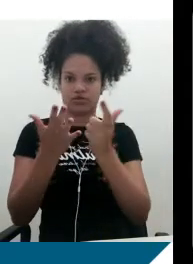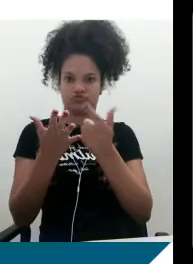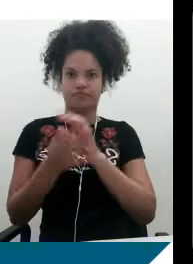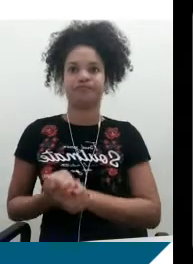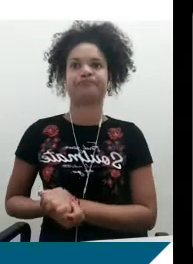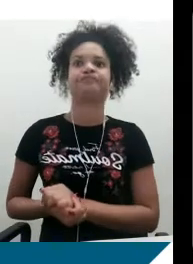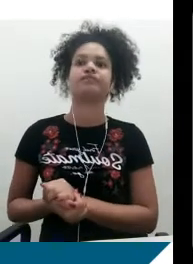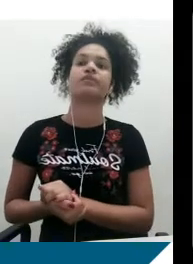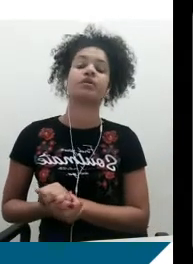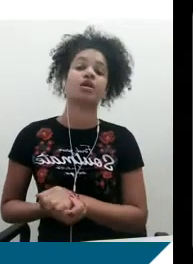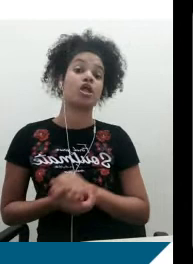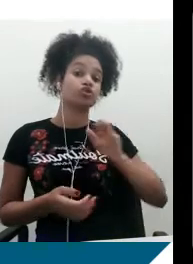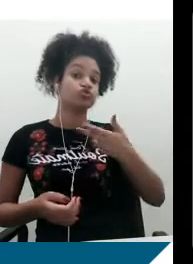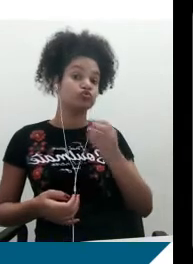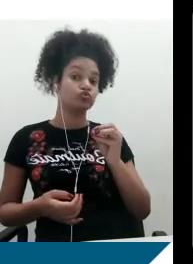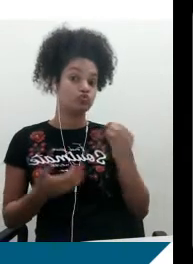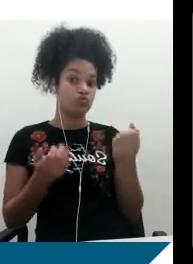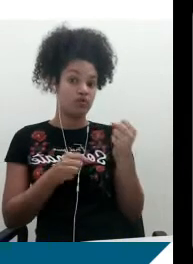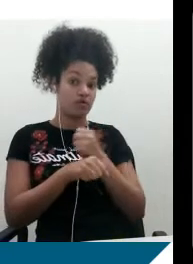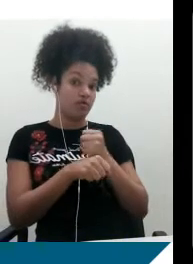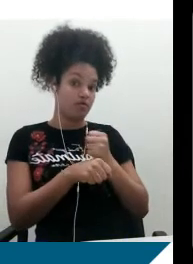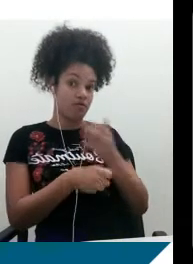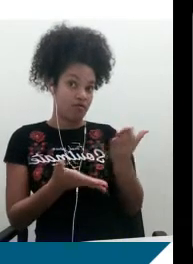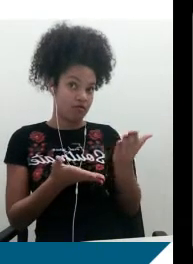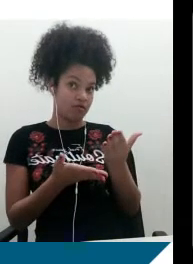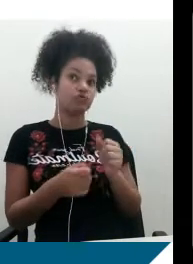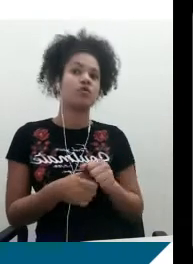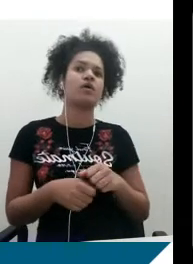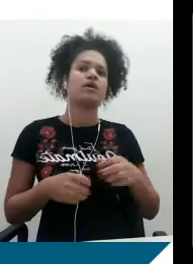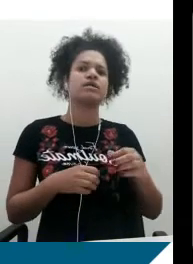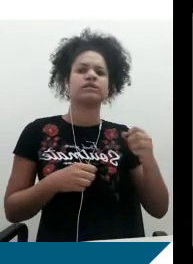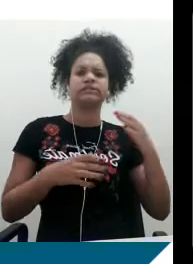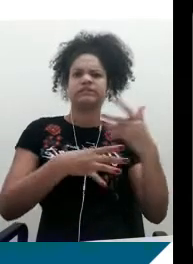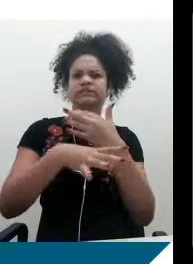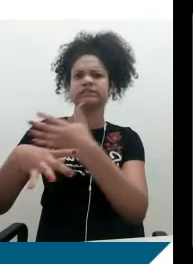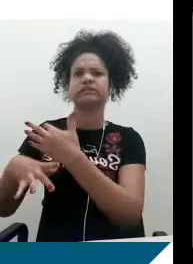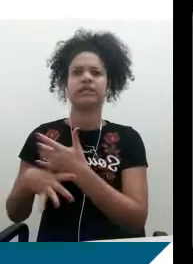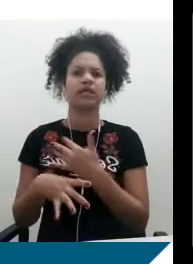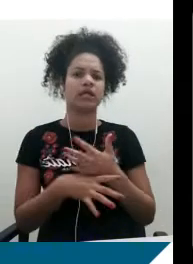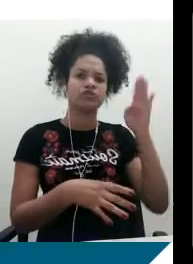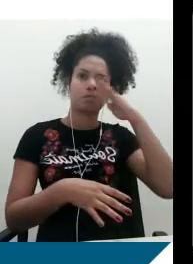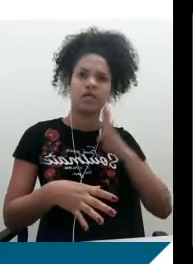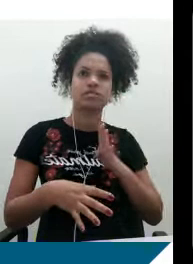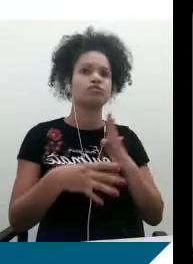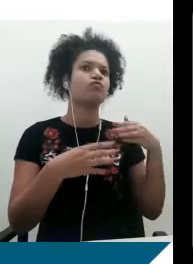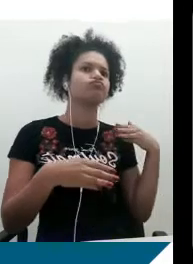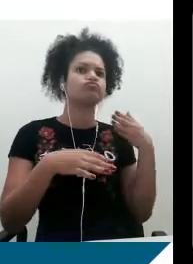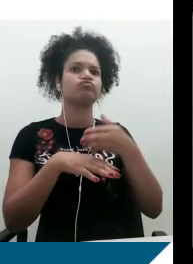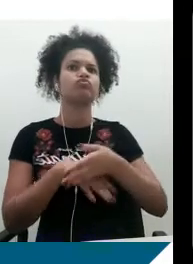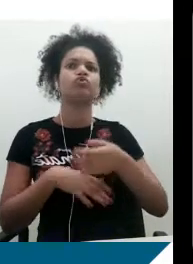comentar um pouco. Em junho deste ano, diversas cidades brasileiras foram tomadas por uma onda de manifestações